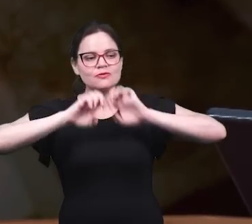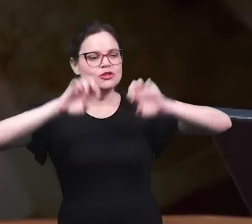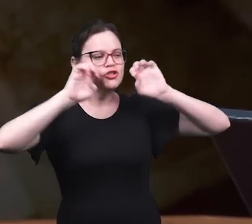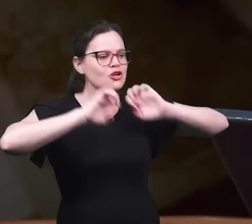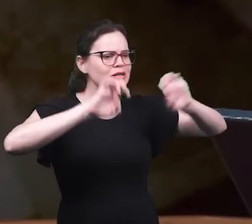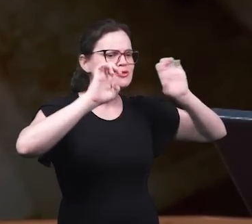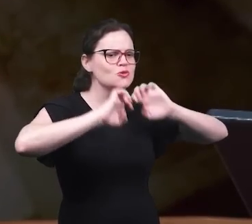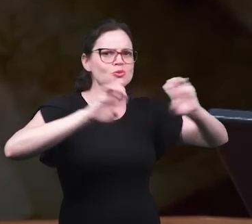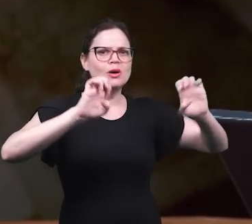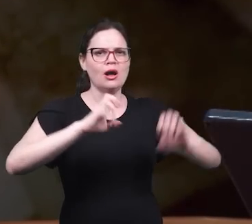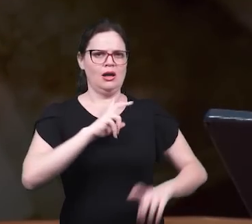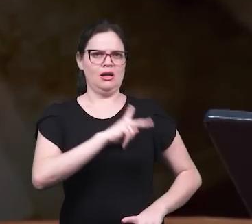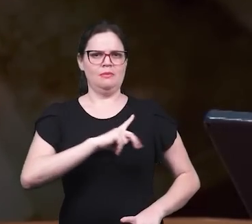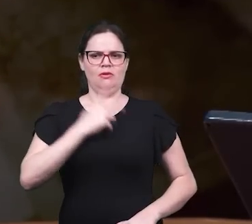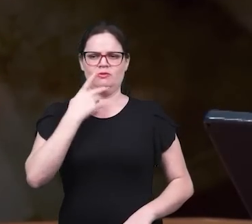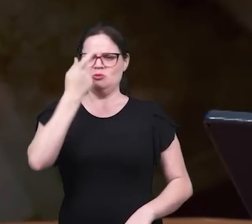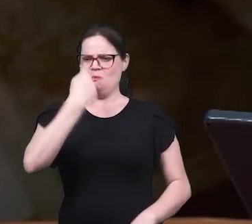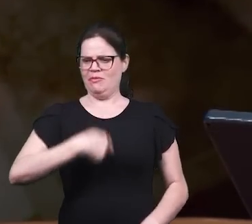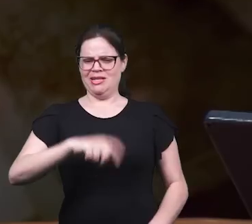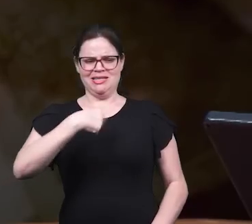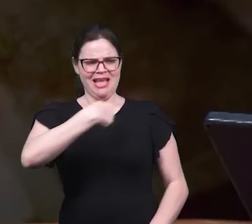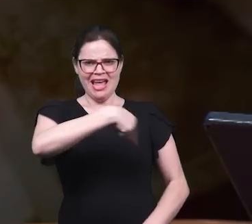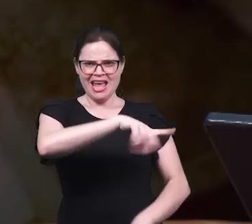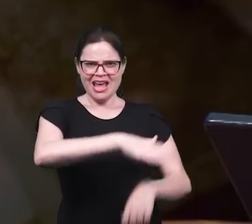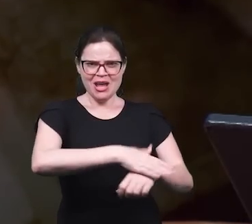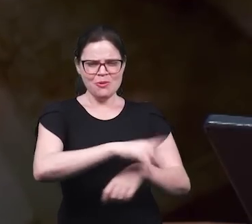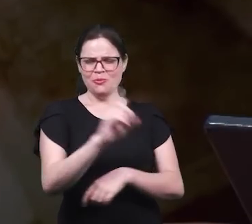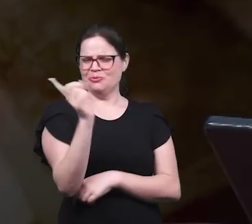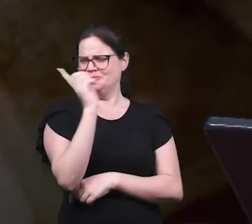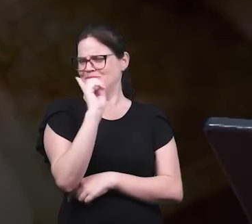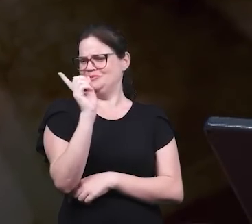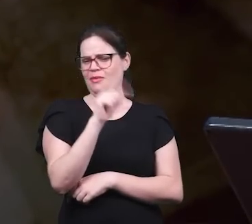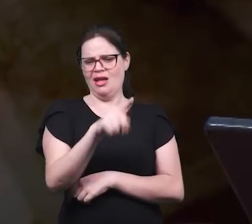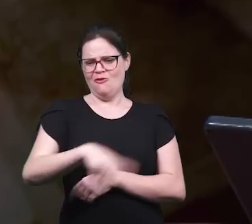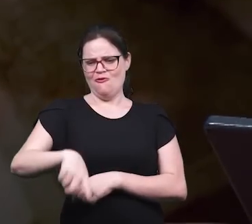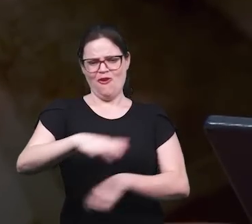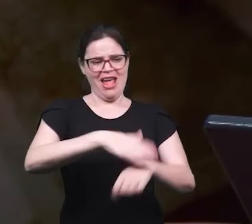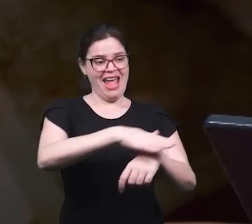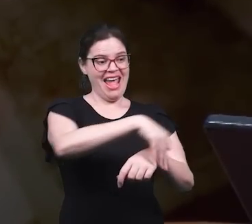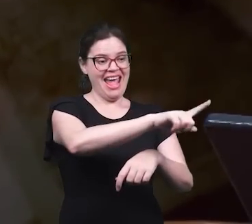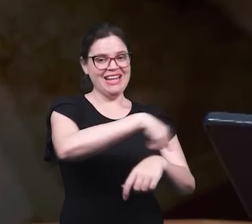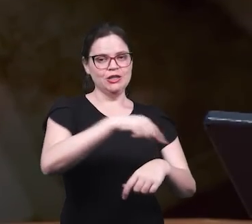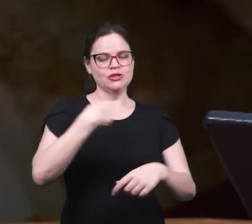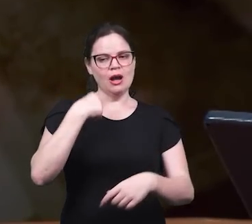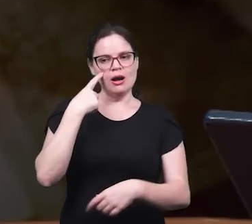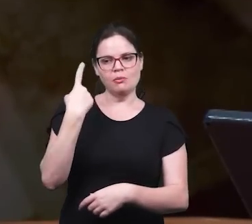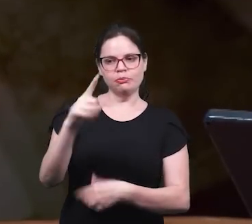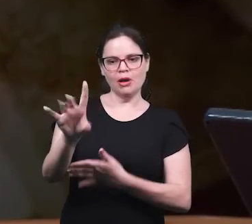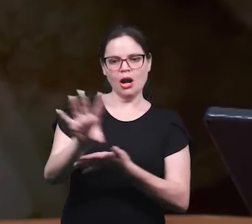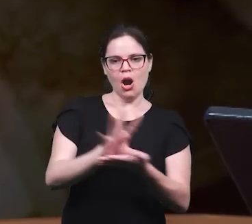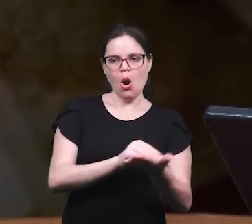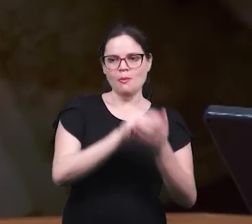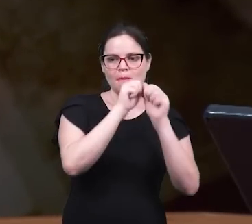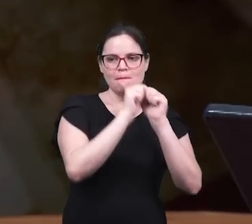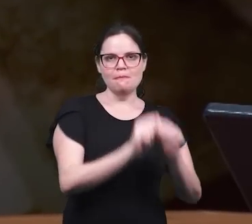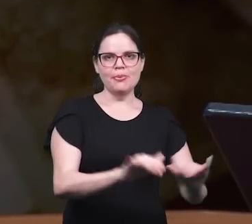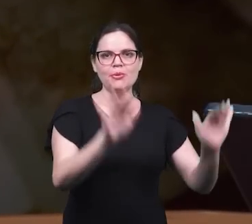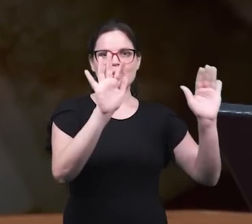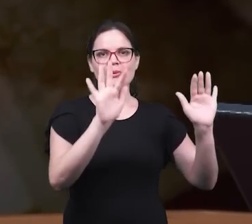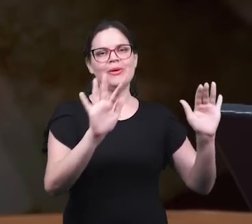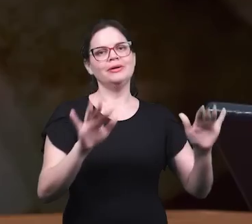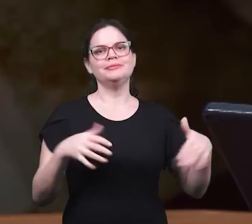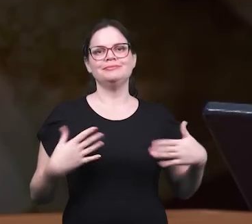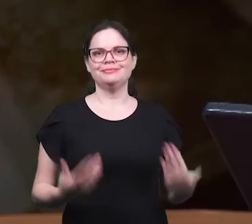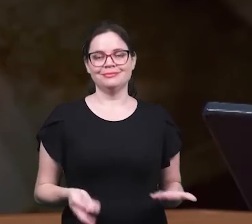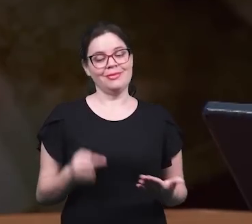precisou mais ir lá, porque eles mesmos já multiplicaram a palavra e a evangelização. Essa é